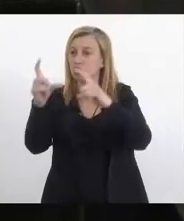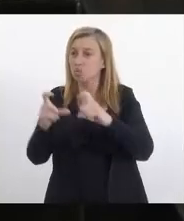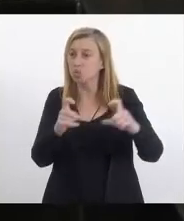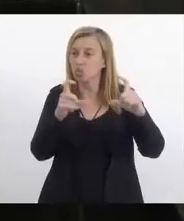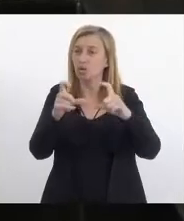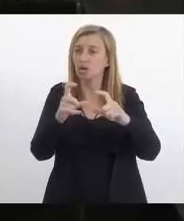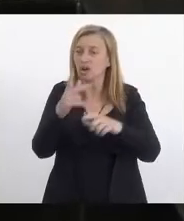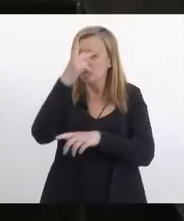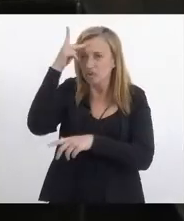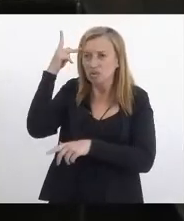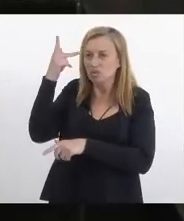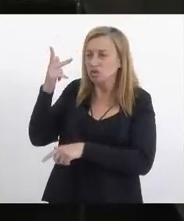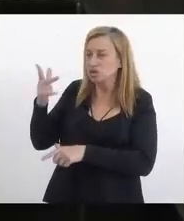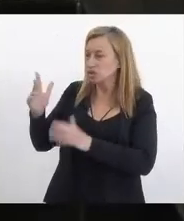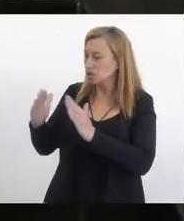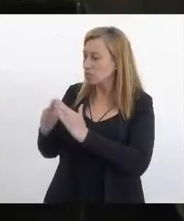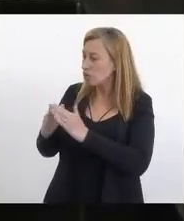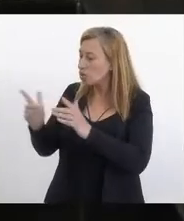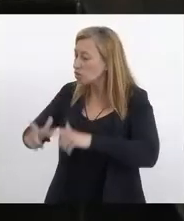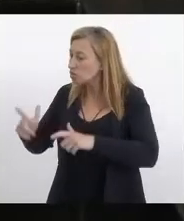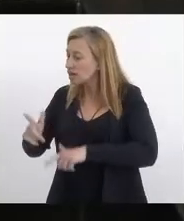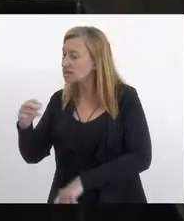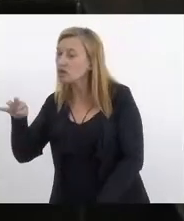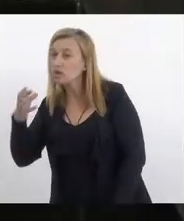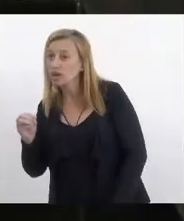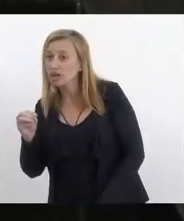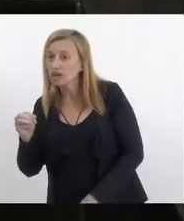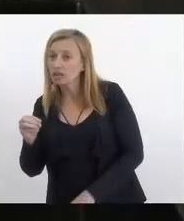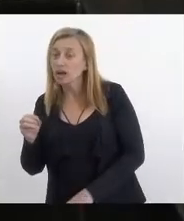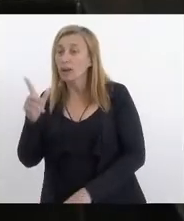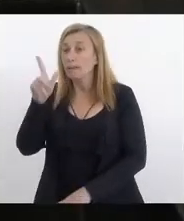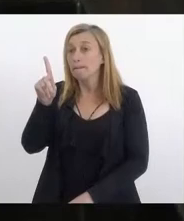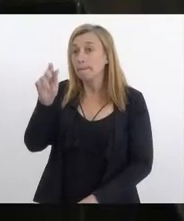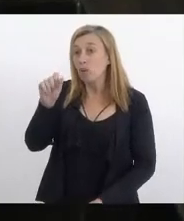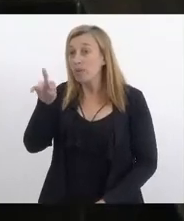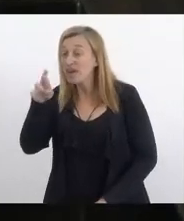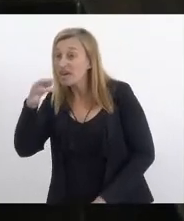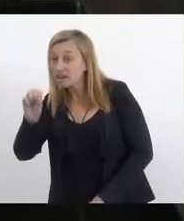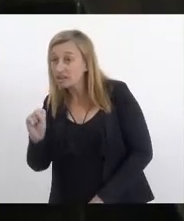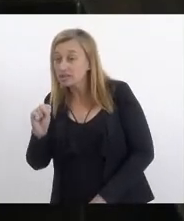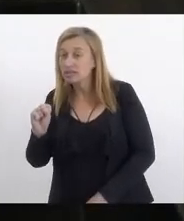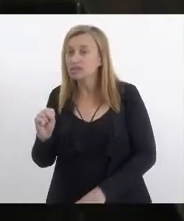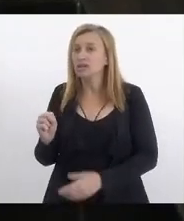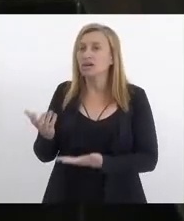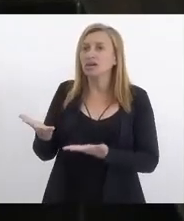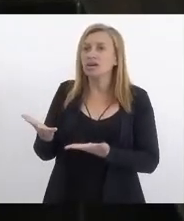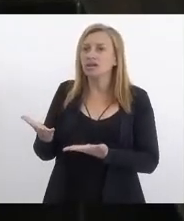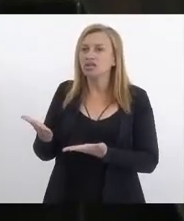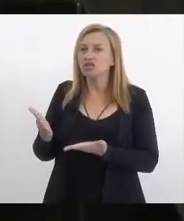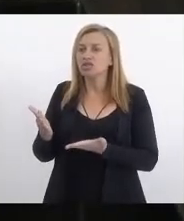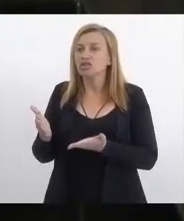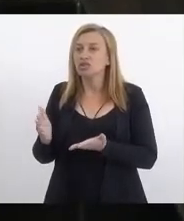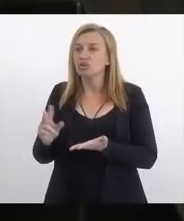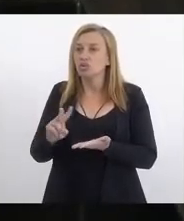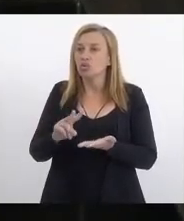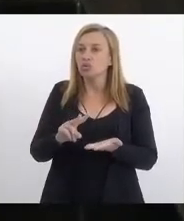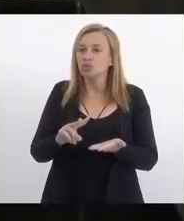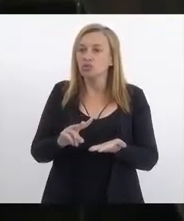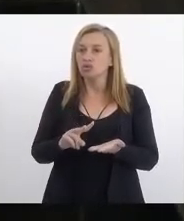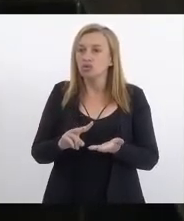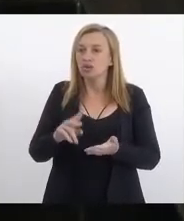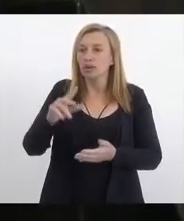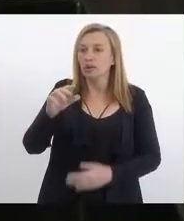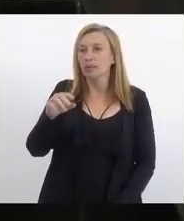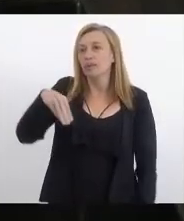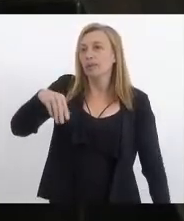de moradores do Salgueiro, particularmente da comunidade da Palmeiras, que retiravam de um